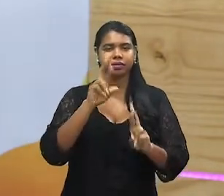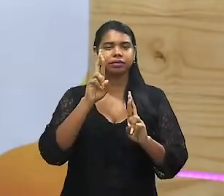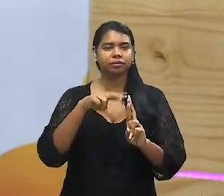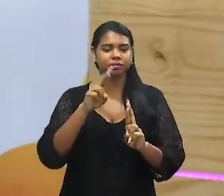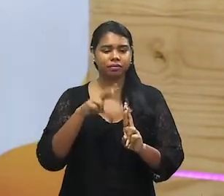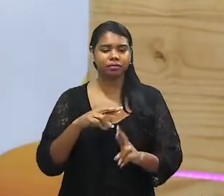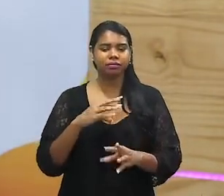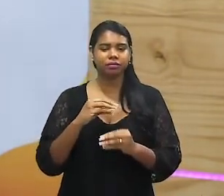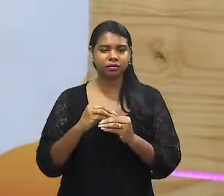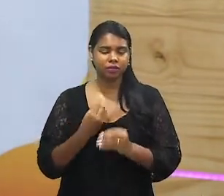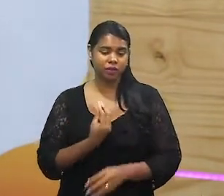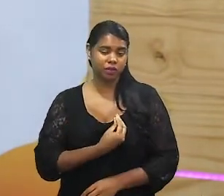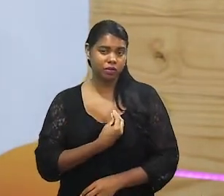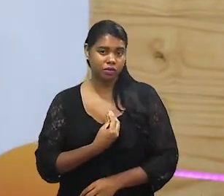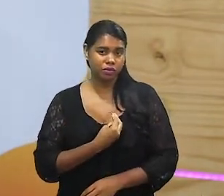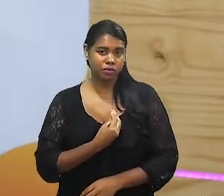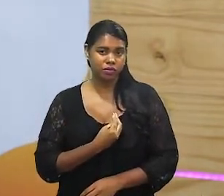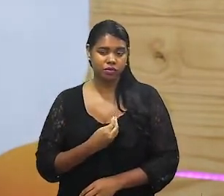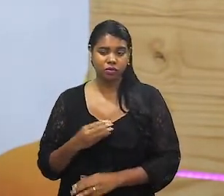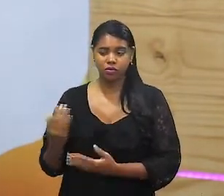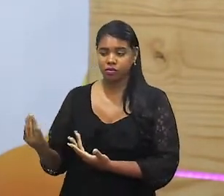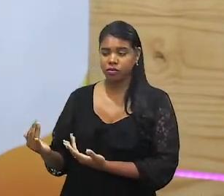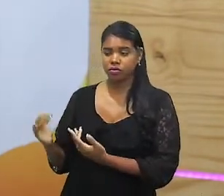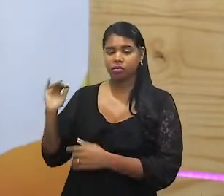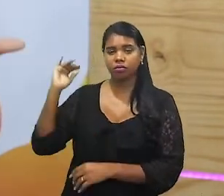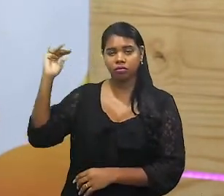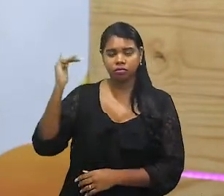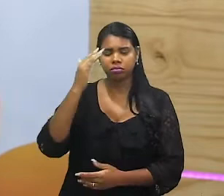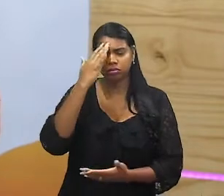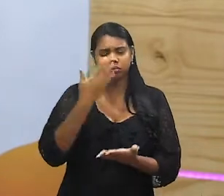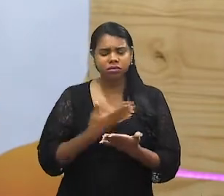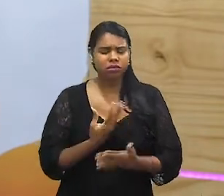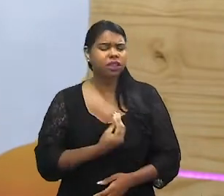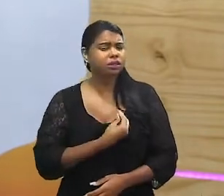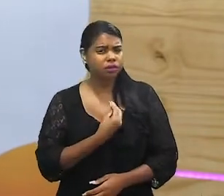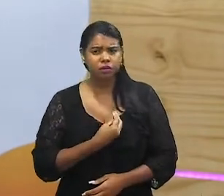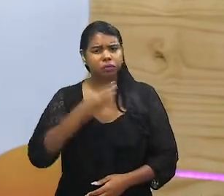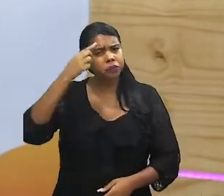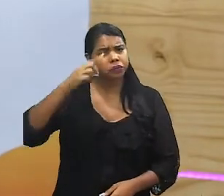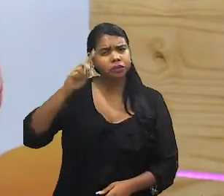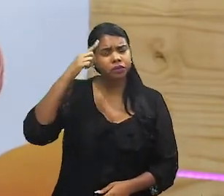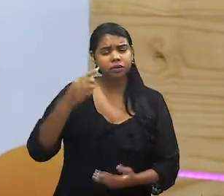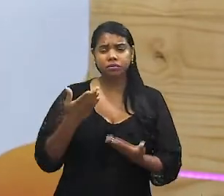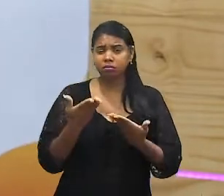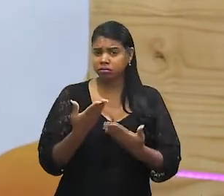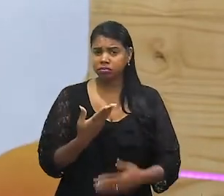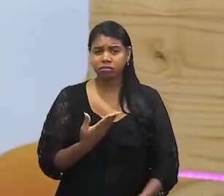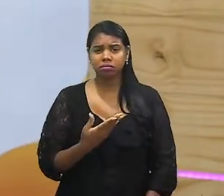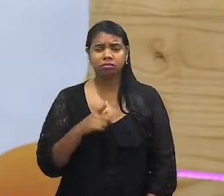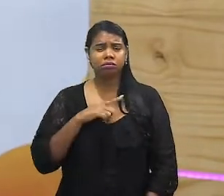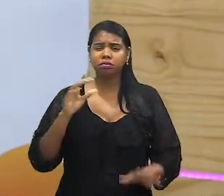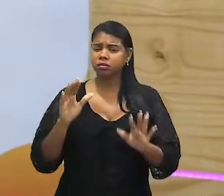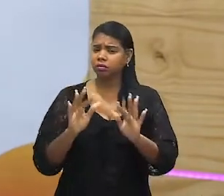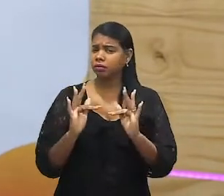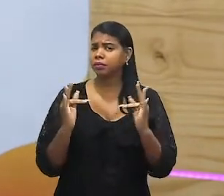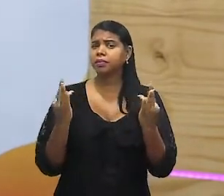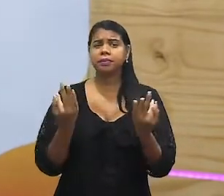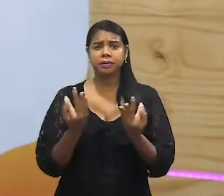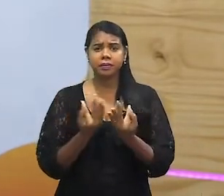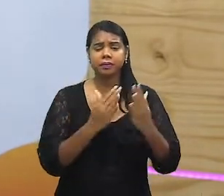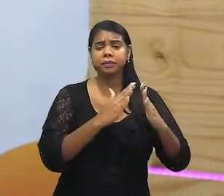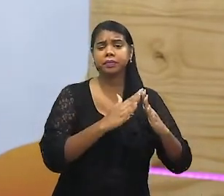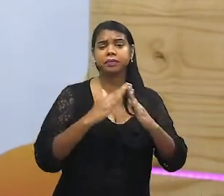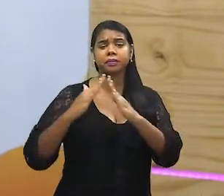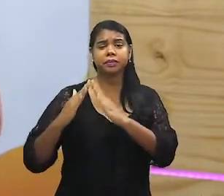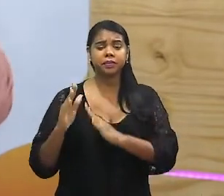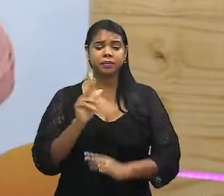são esse convívio com os adultos de confiança e de convívio imediato que vocês têm, que são as famílias, não é? Os vizinhos,